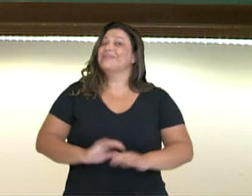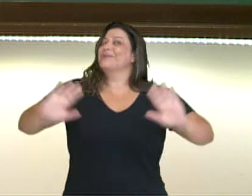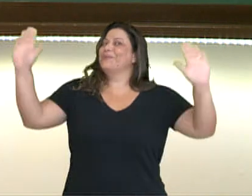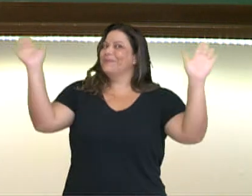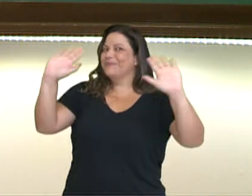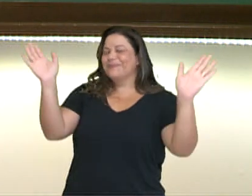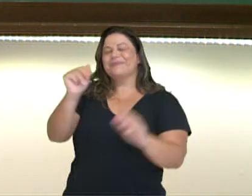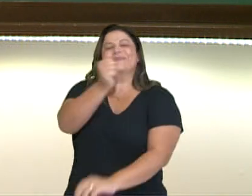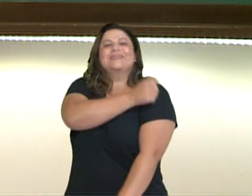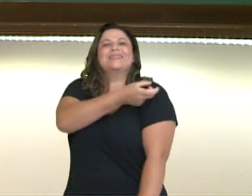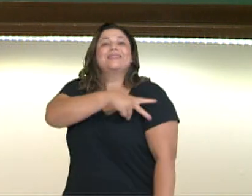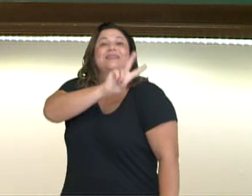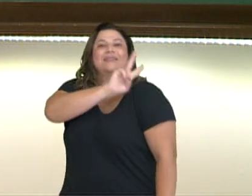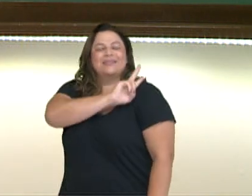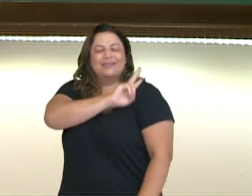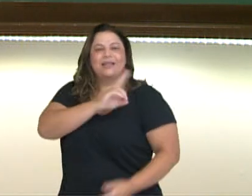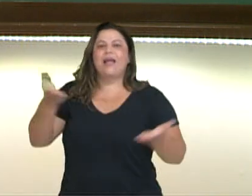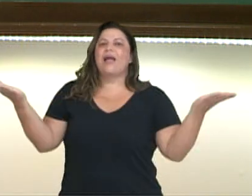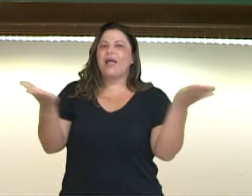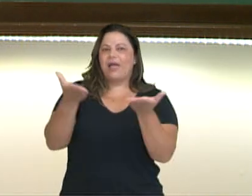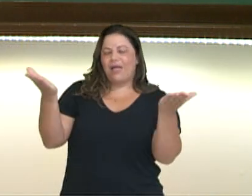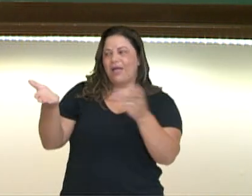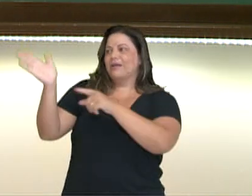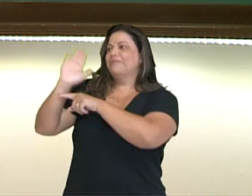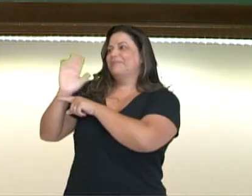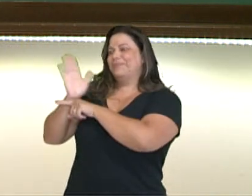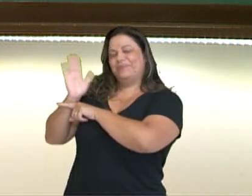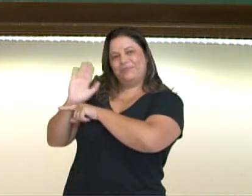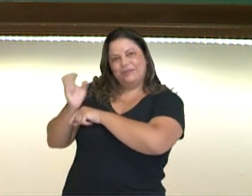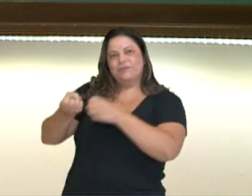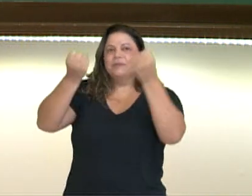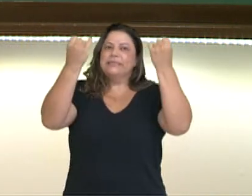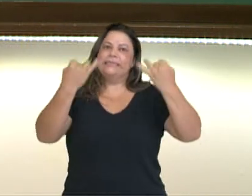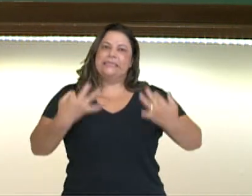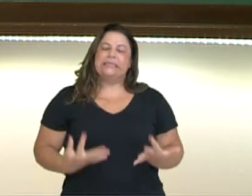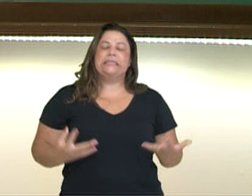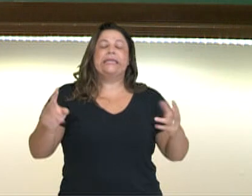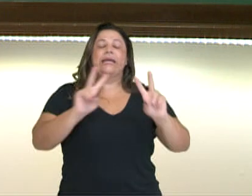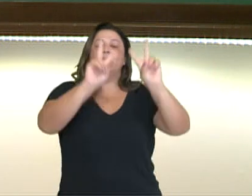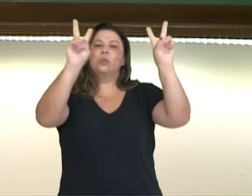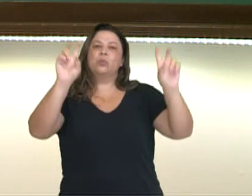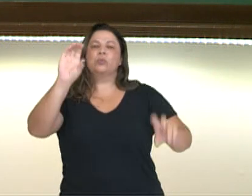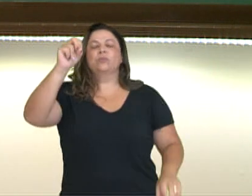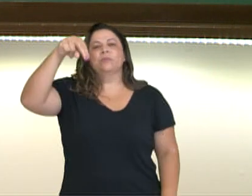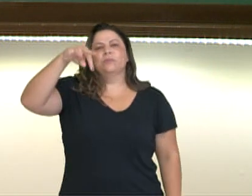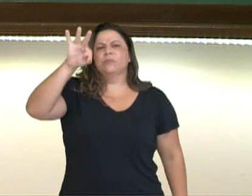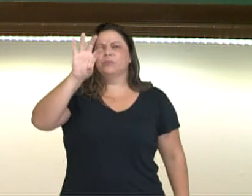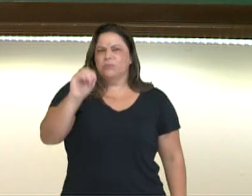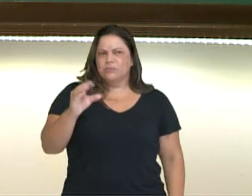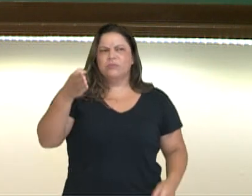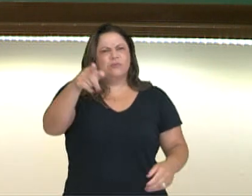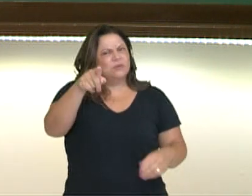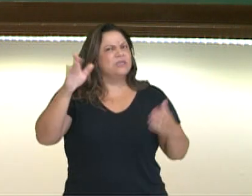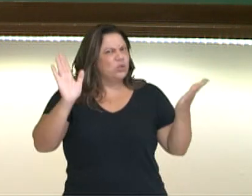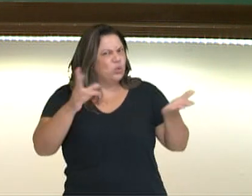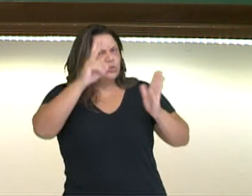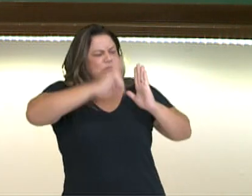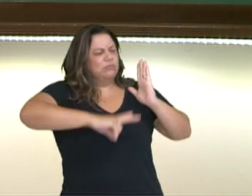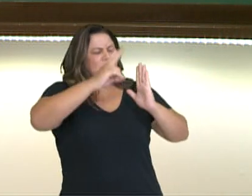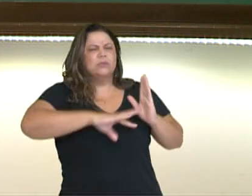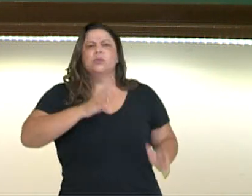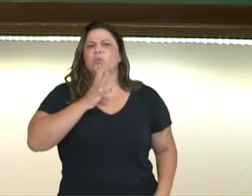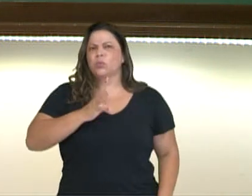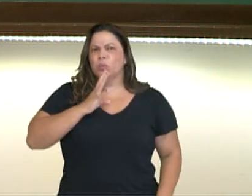Olá, estudantes da segunda série. Nesse vídeo vamos falar sobre conto. Você já leu algum conto? Conhece